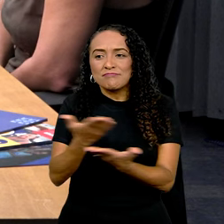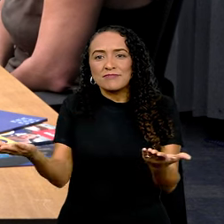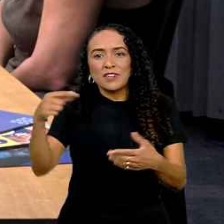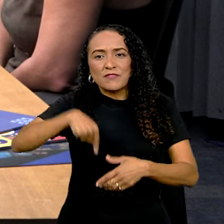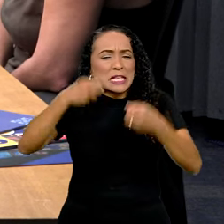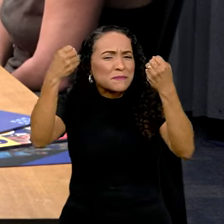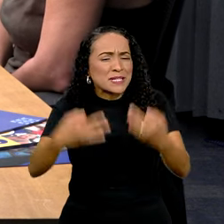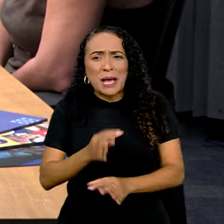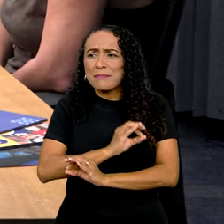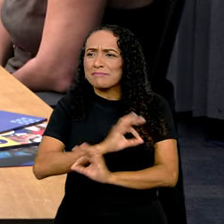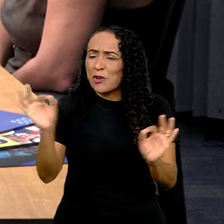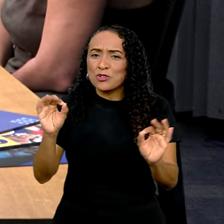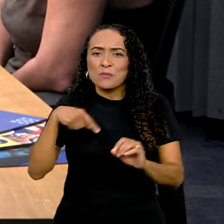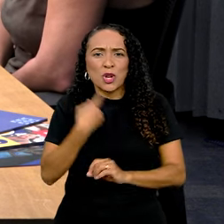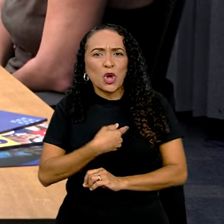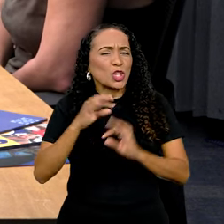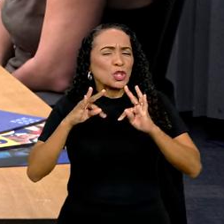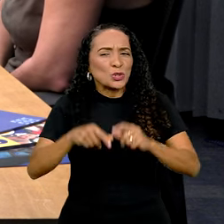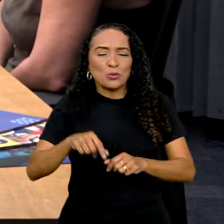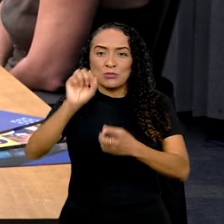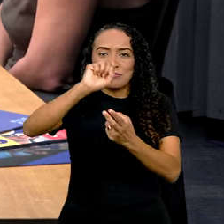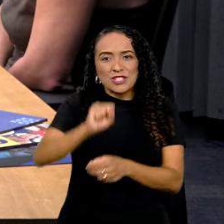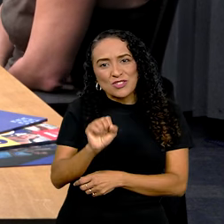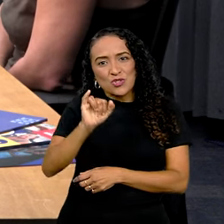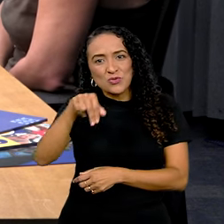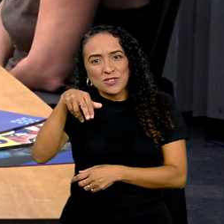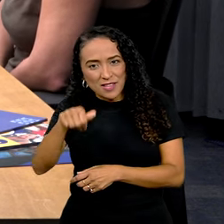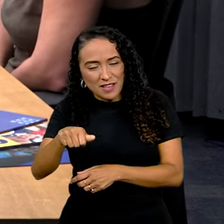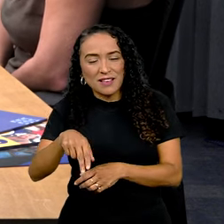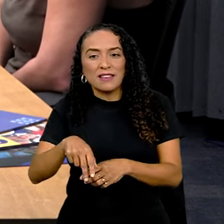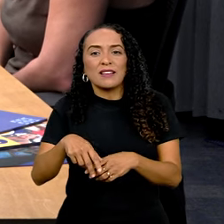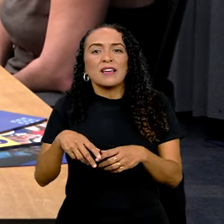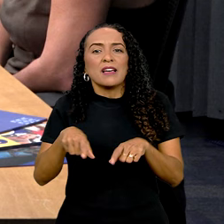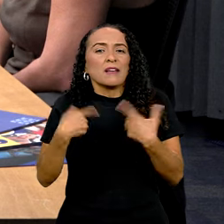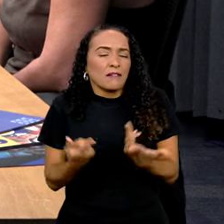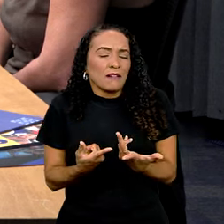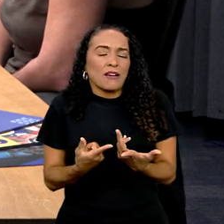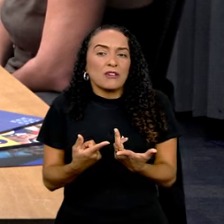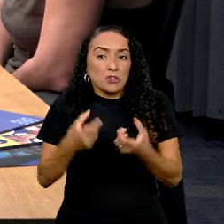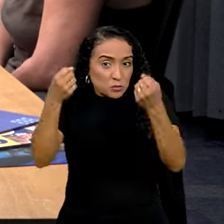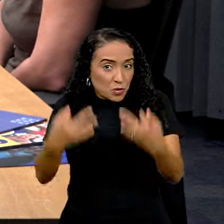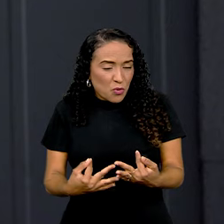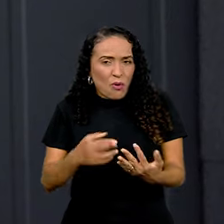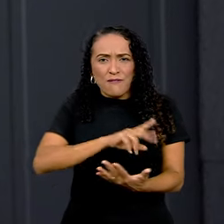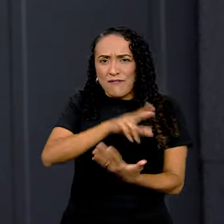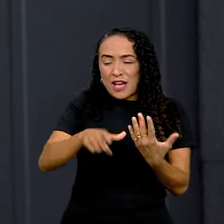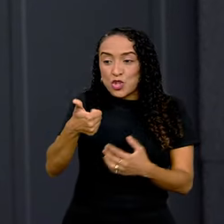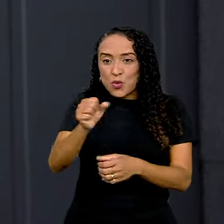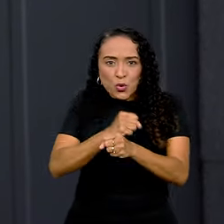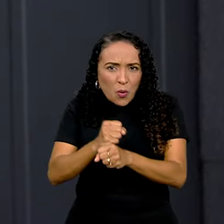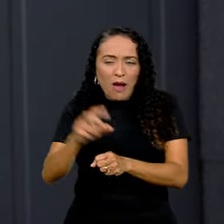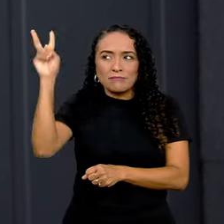presença por você vir explicar tão bem pra gente tudo sobre o Sistema Nacional de alimentação e Nutrição que como a gente enfatizou aqui